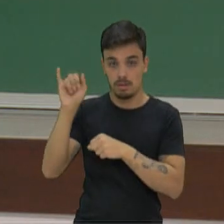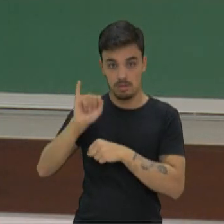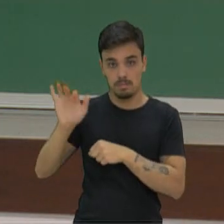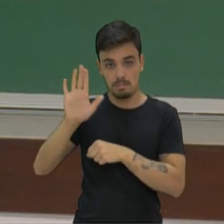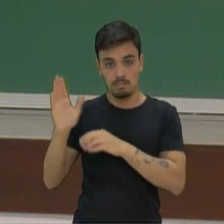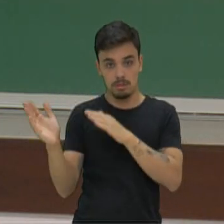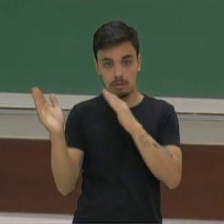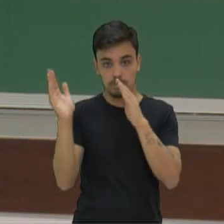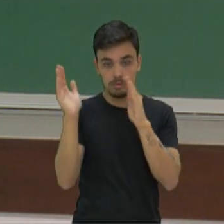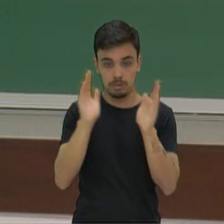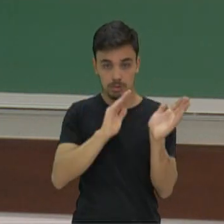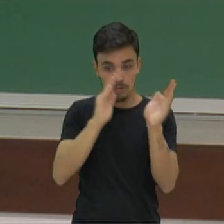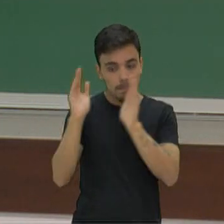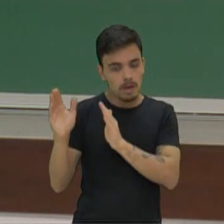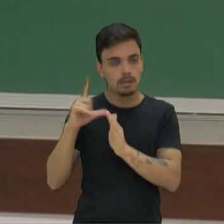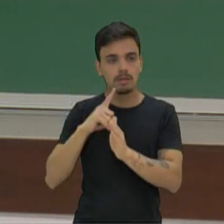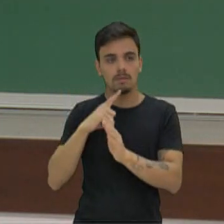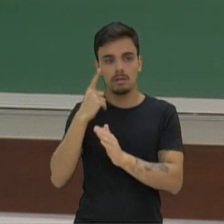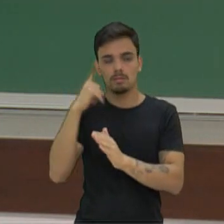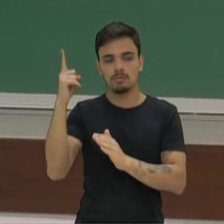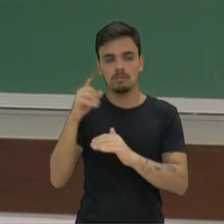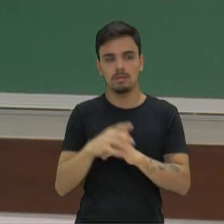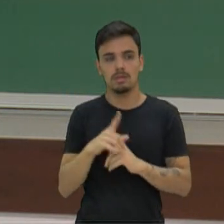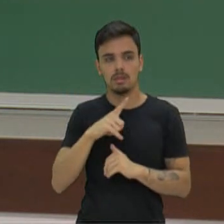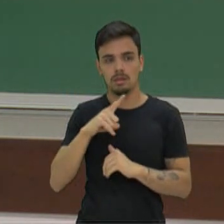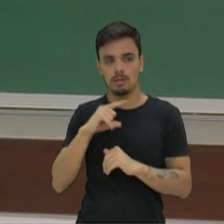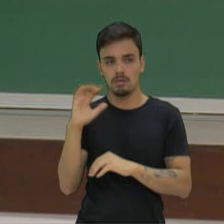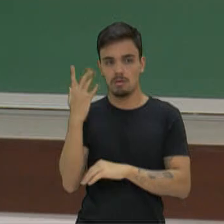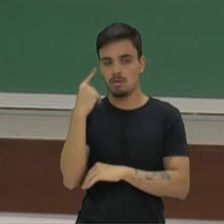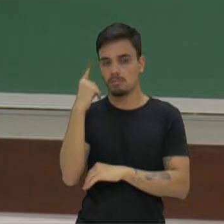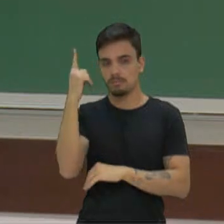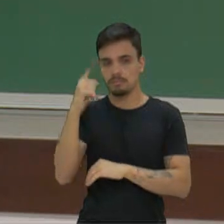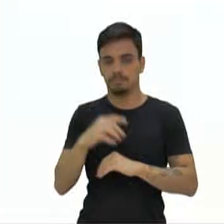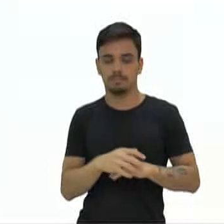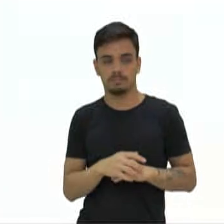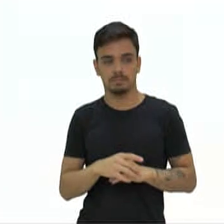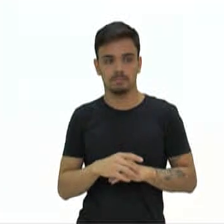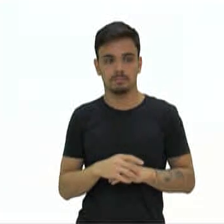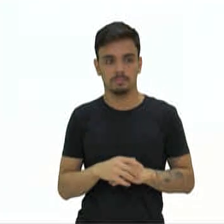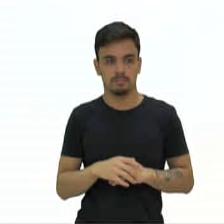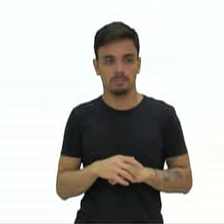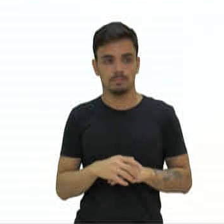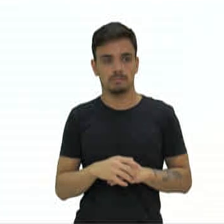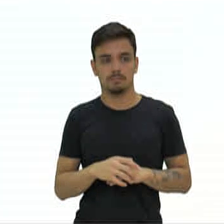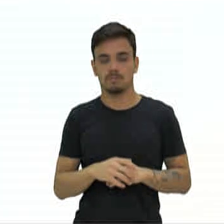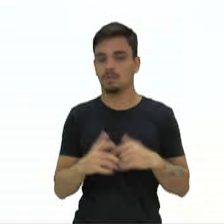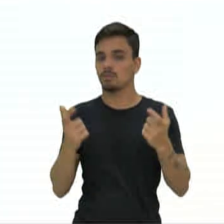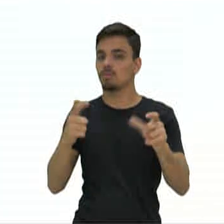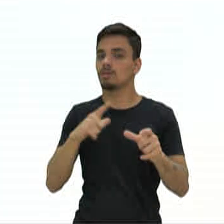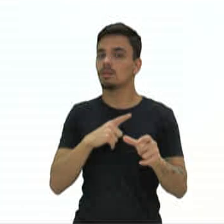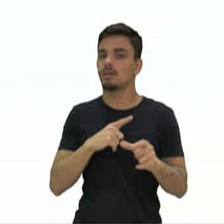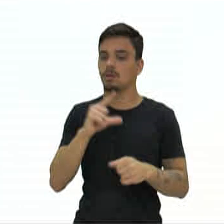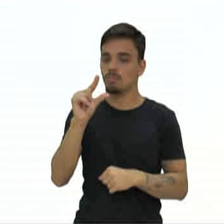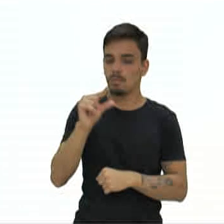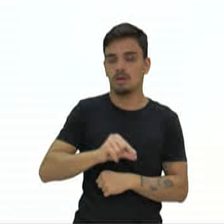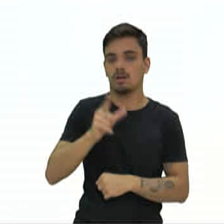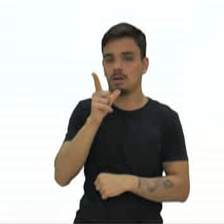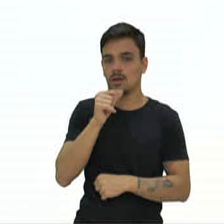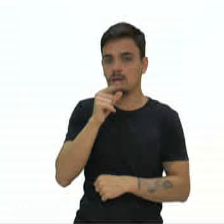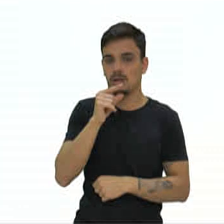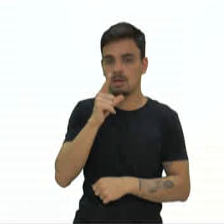lateral ali onde tem aquele chique ao fundo, aquele cactus. Olha só, onde tem menos água, tem